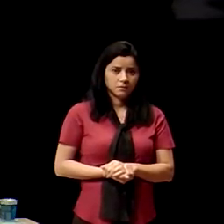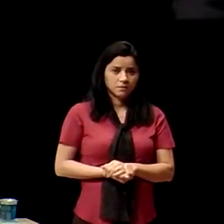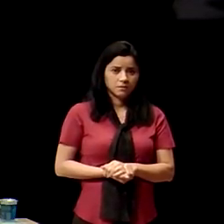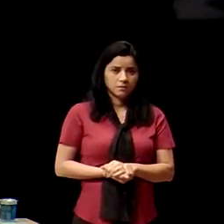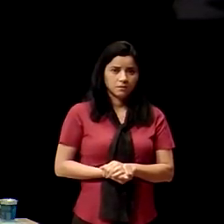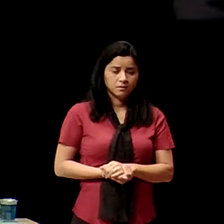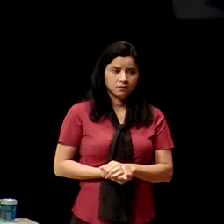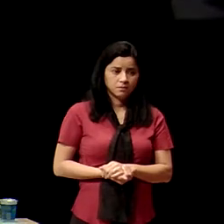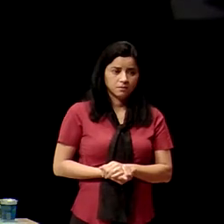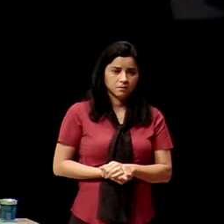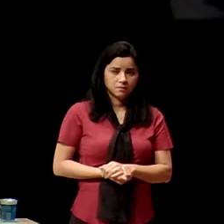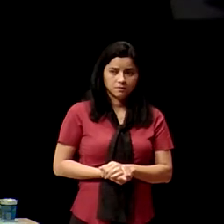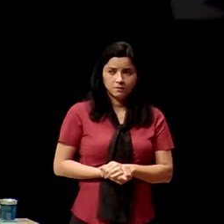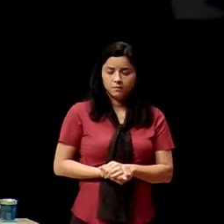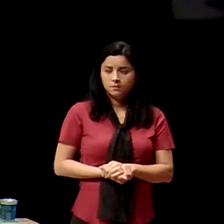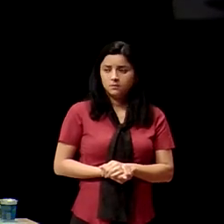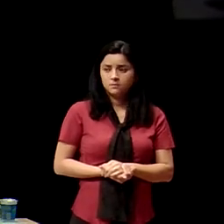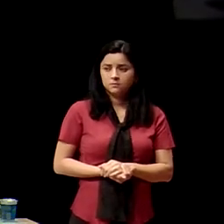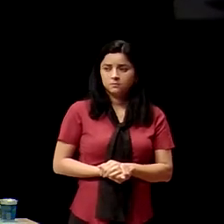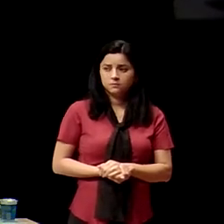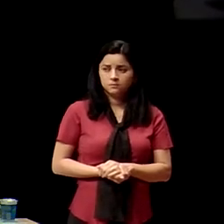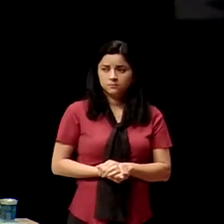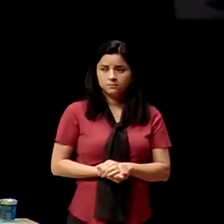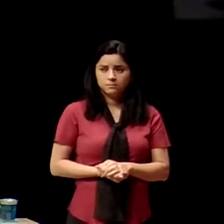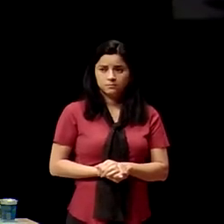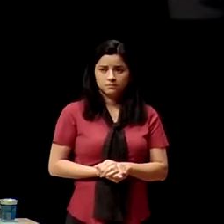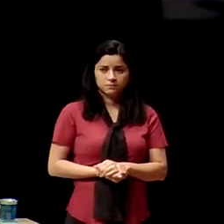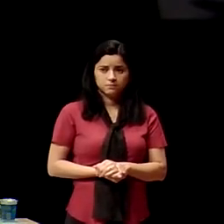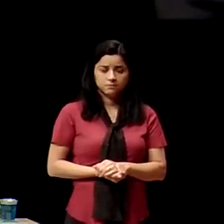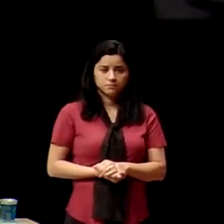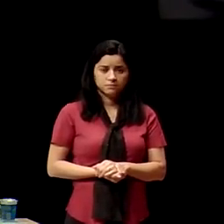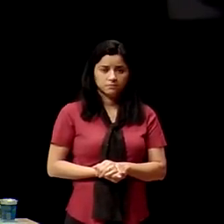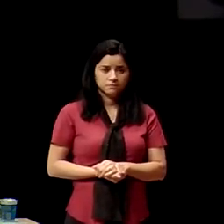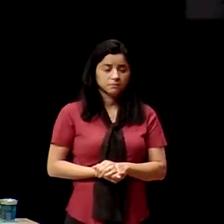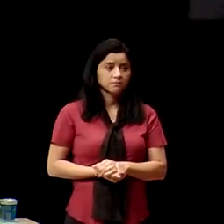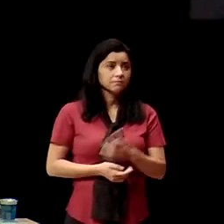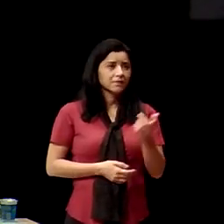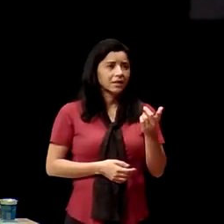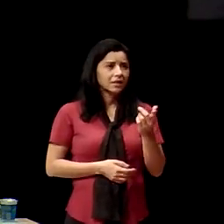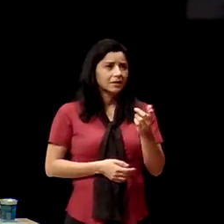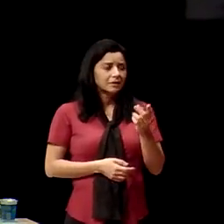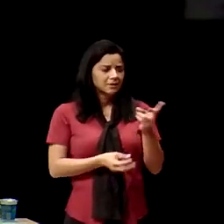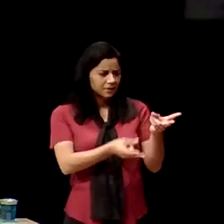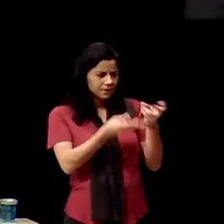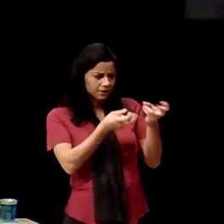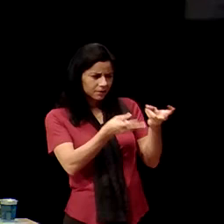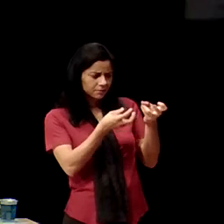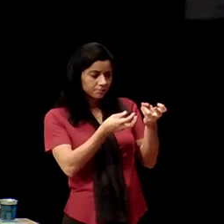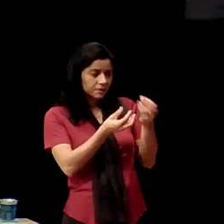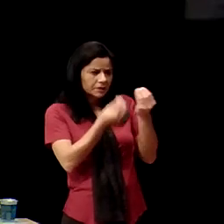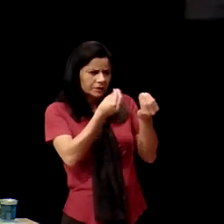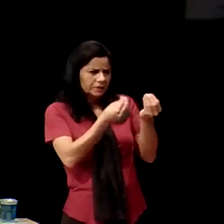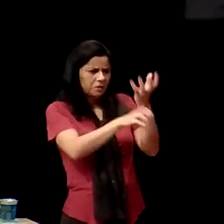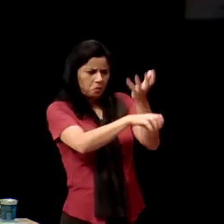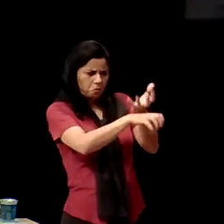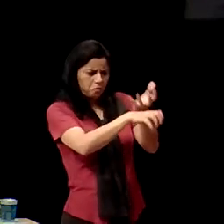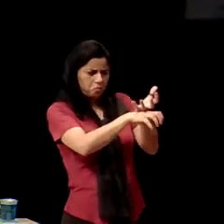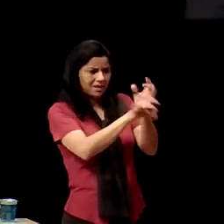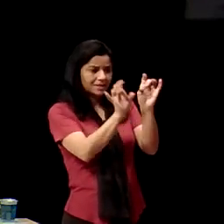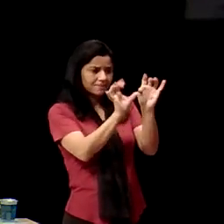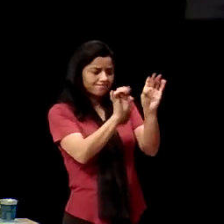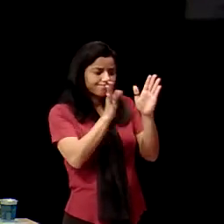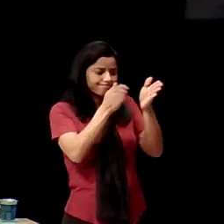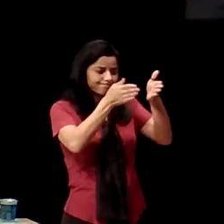of expertise and practical realizations. E vendo ela como uma disciplina específica para